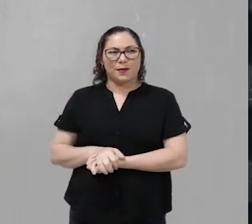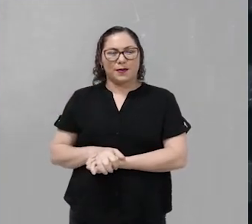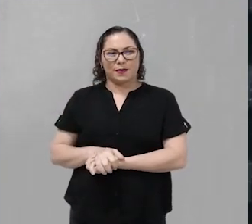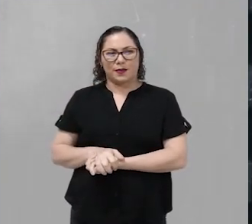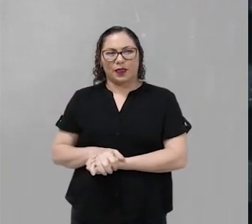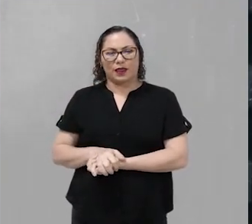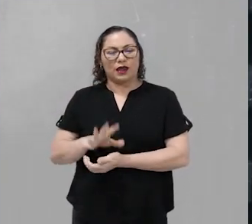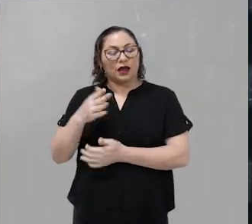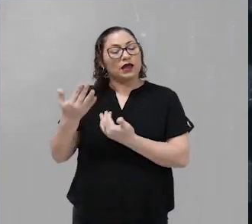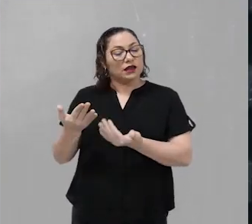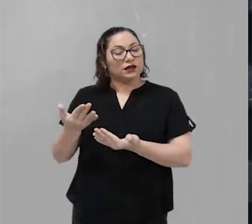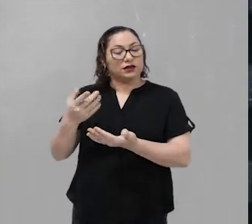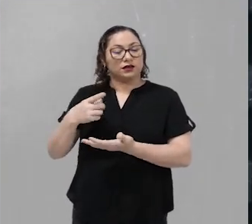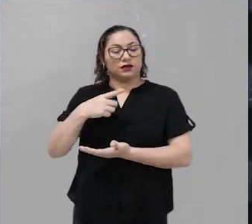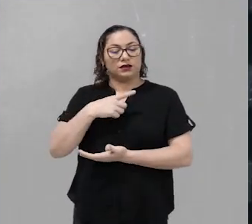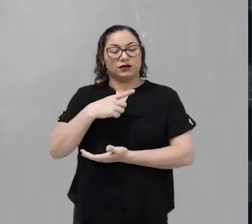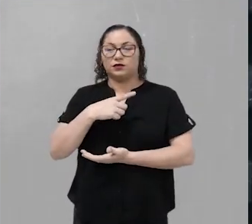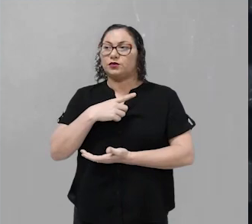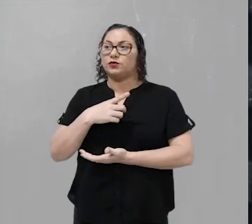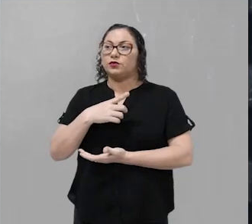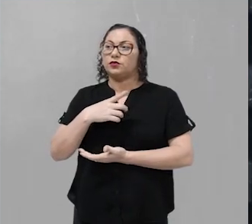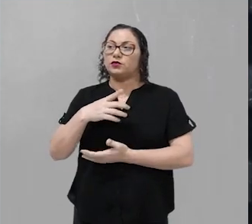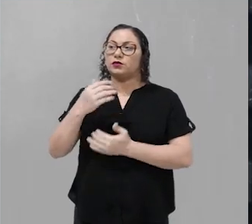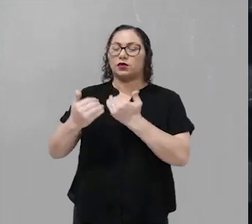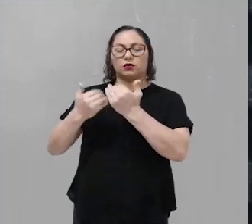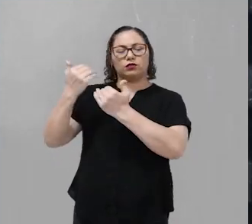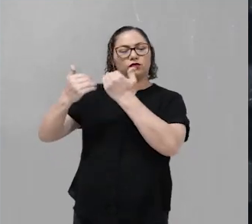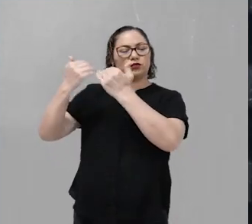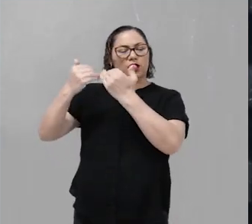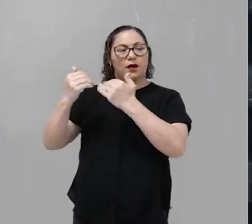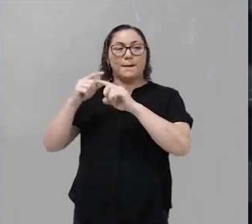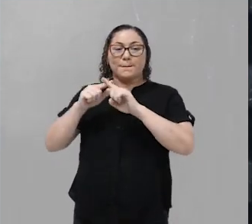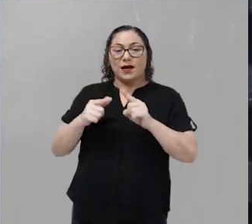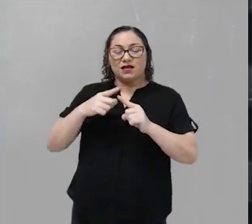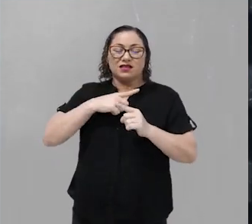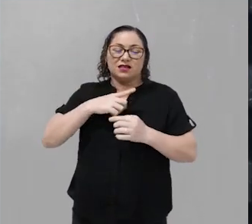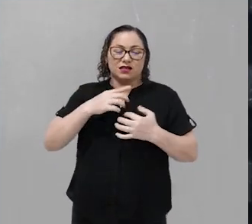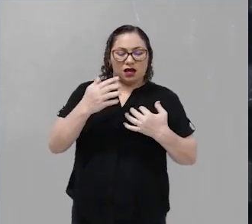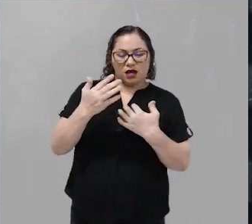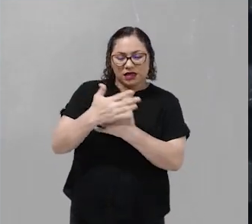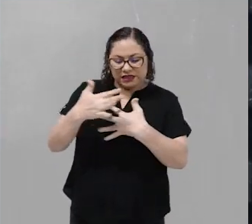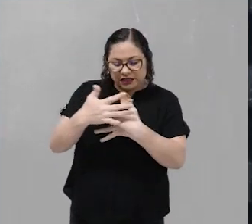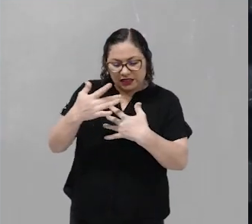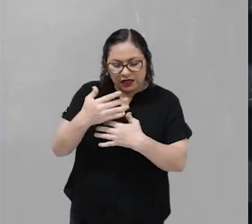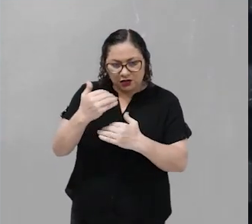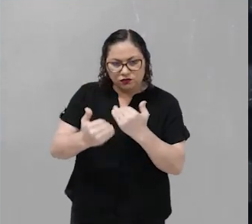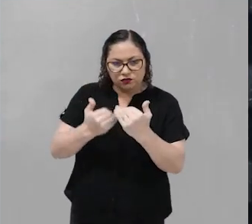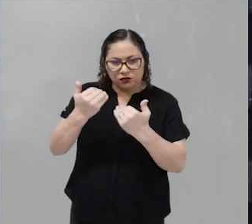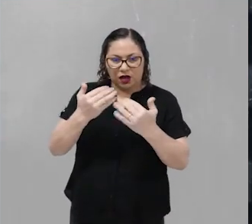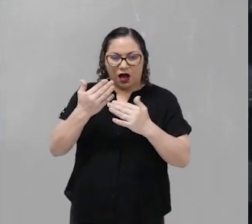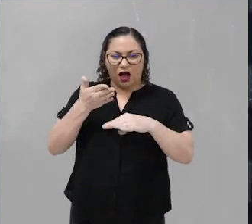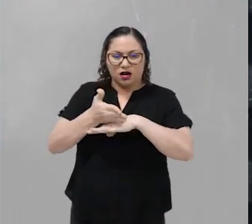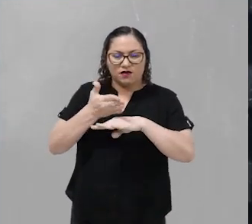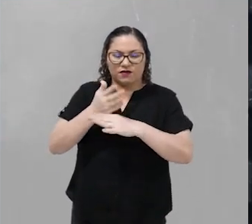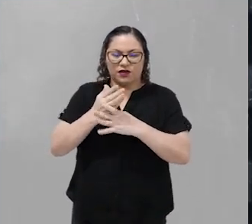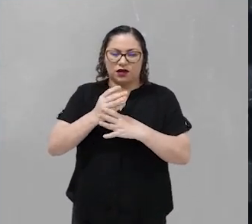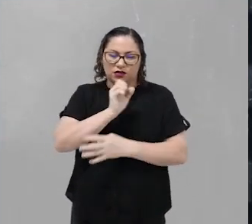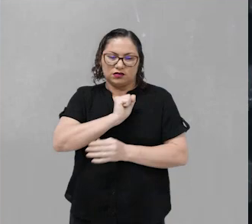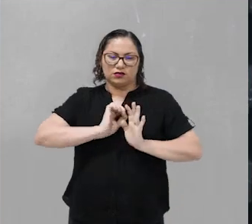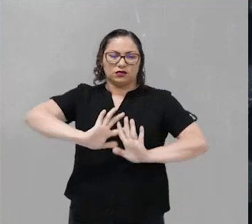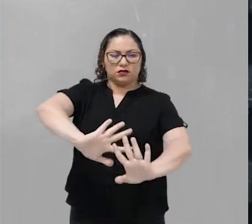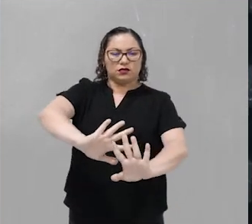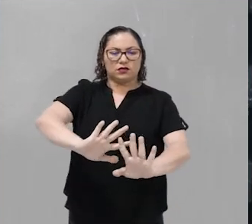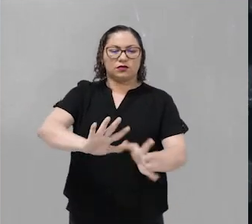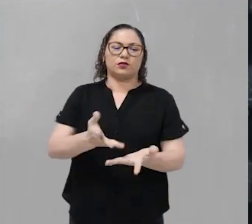de fatores que geram o crescimento das cidades. Só que existem cidades que crescem a partir de fatores repulsivos e não de